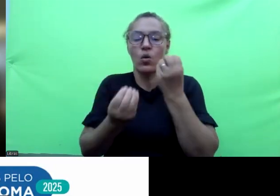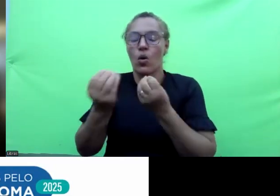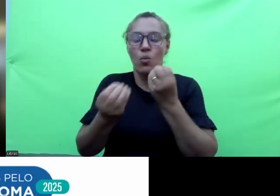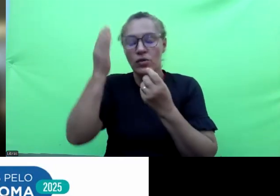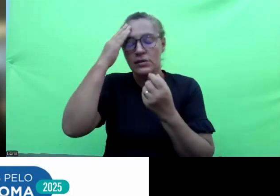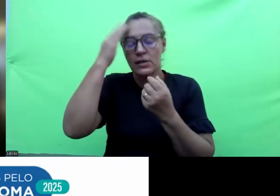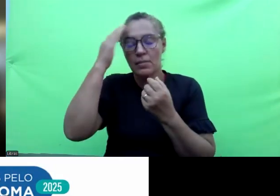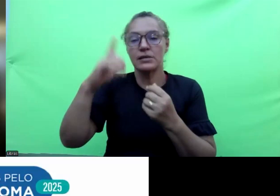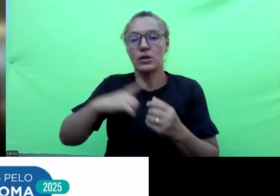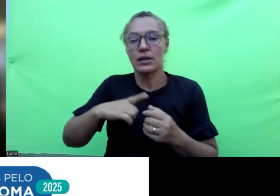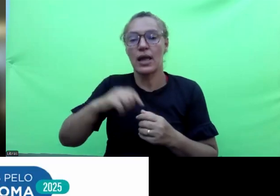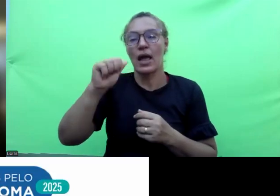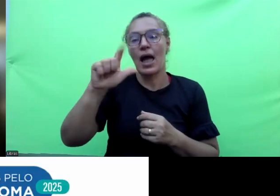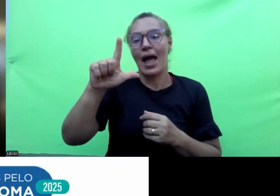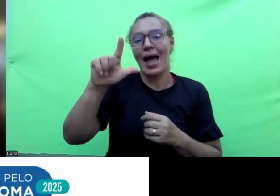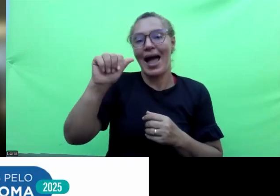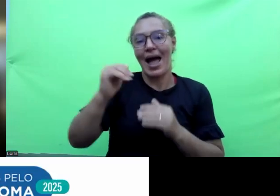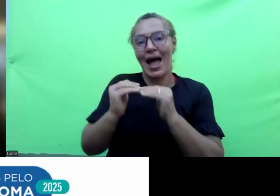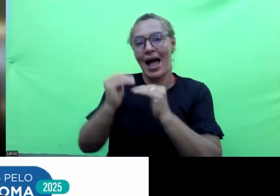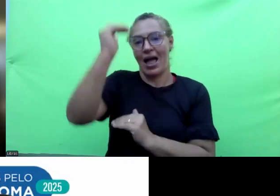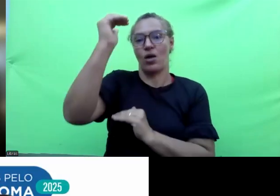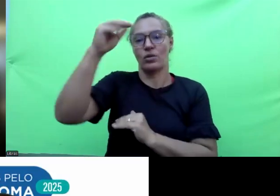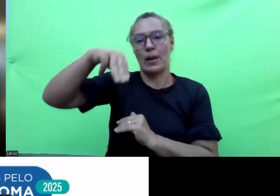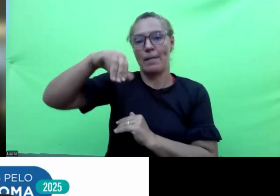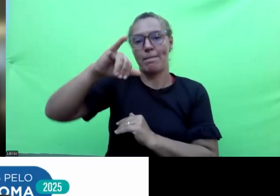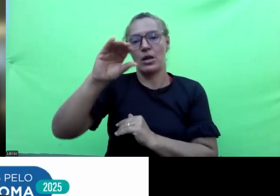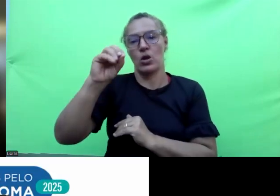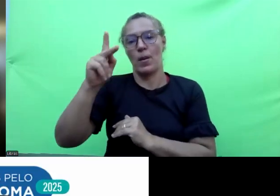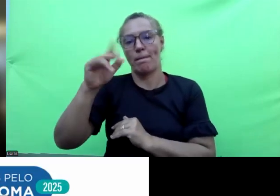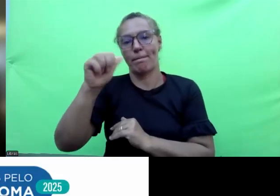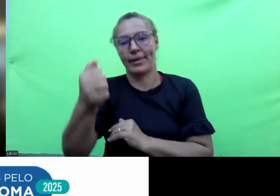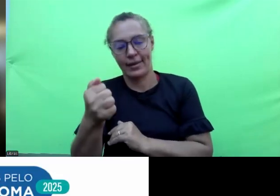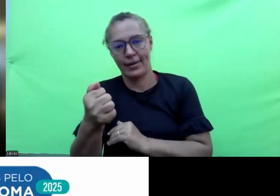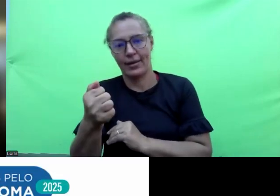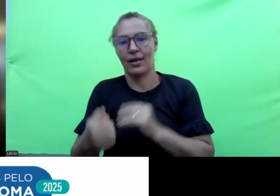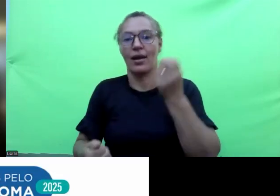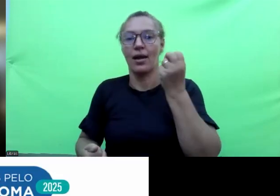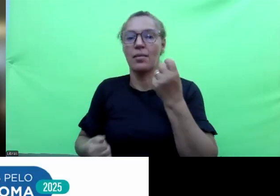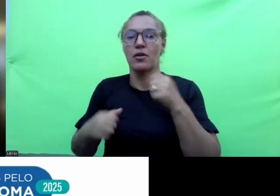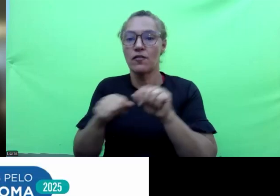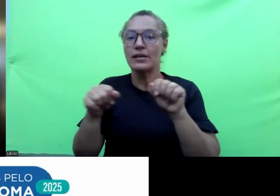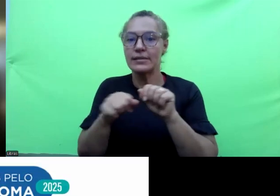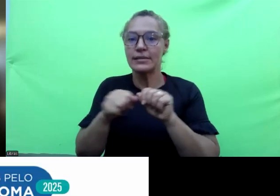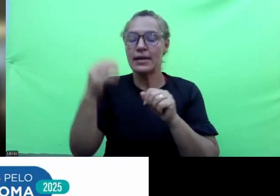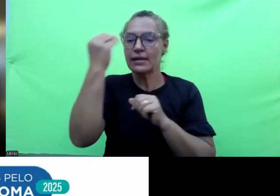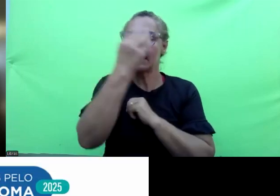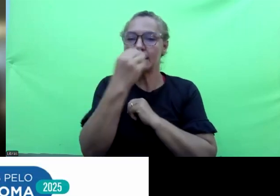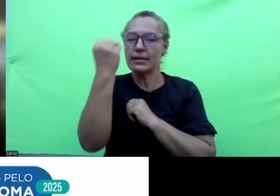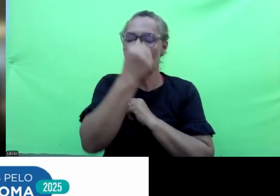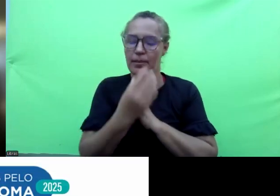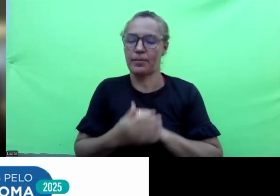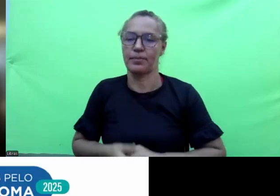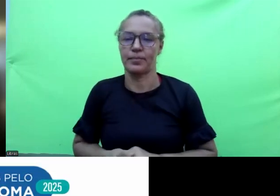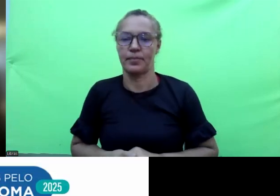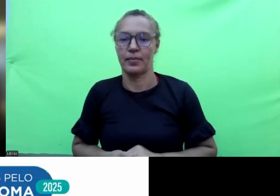adequada para acompanhamento ou consulta oftalmológica? Imagino que seja dentro desse caso, né? Entendi. A gente define